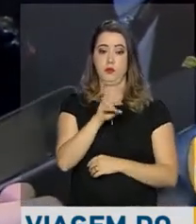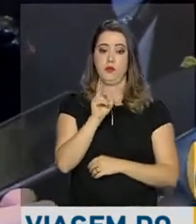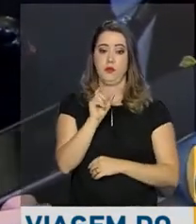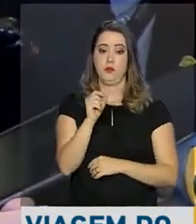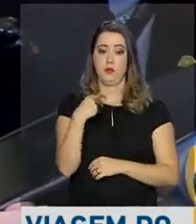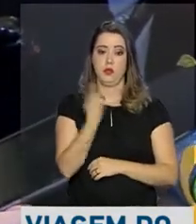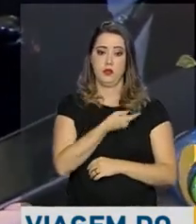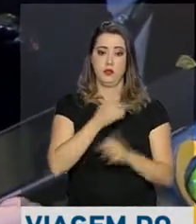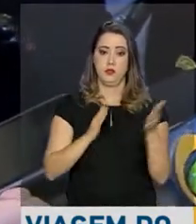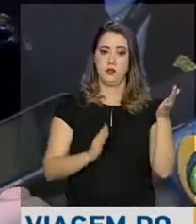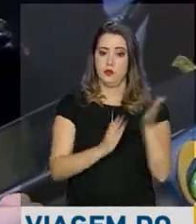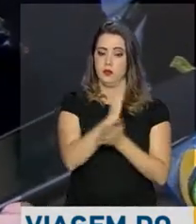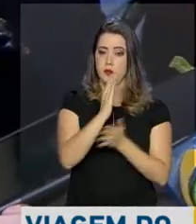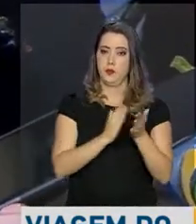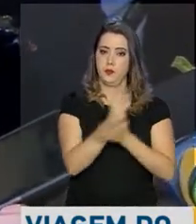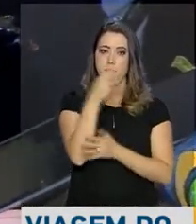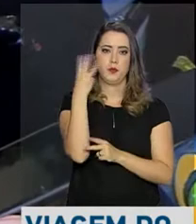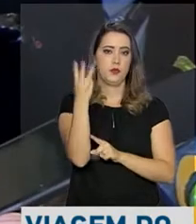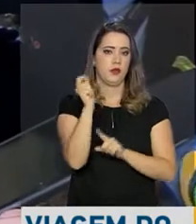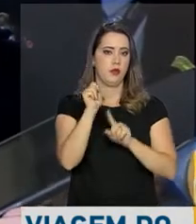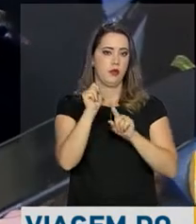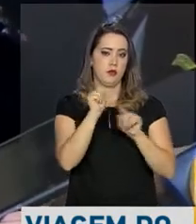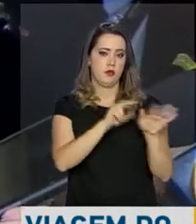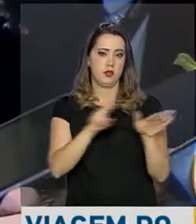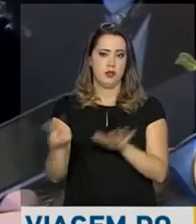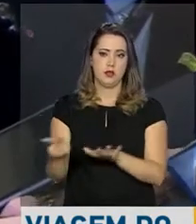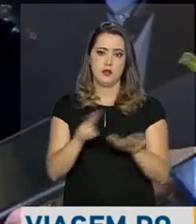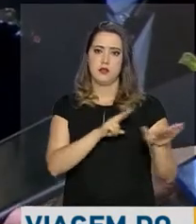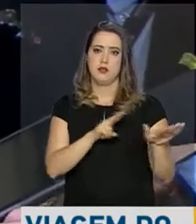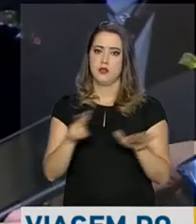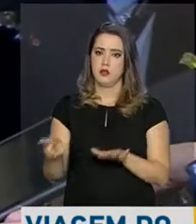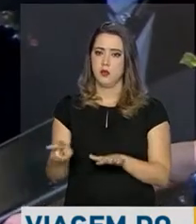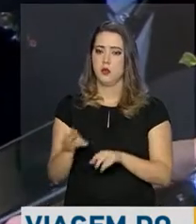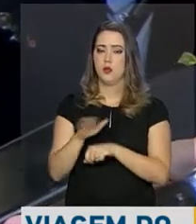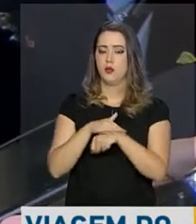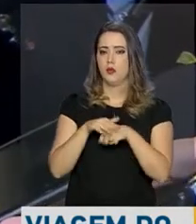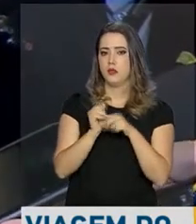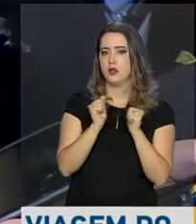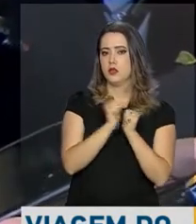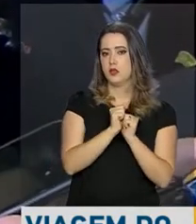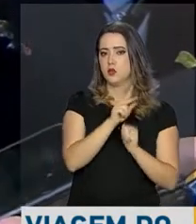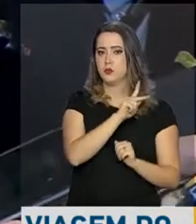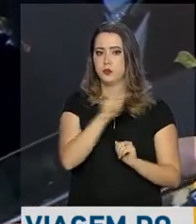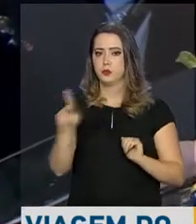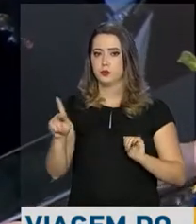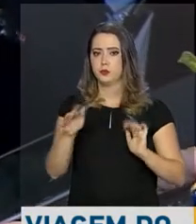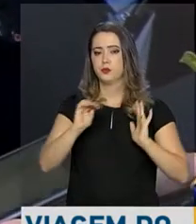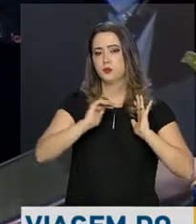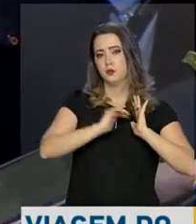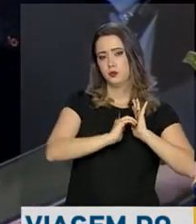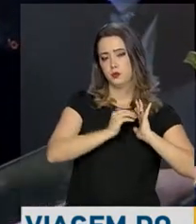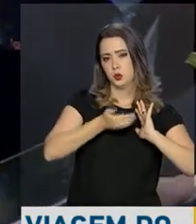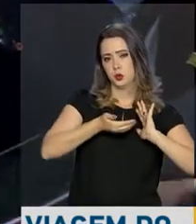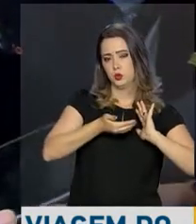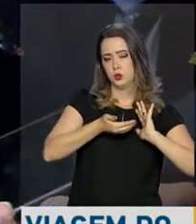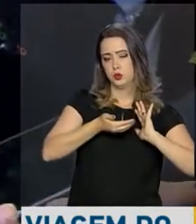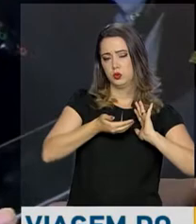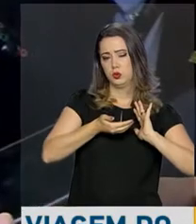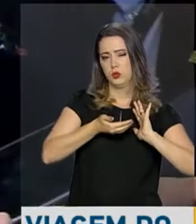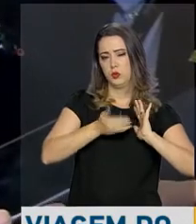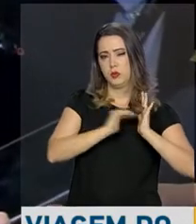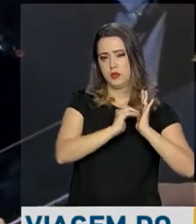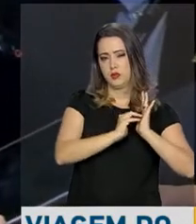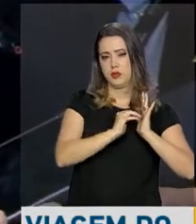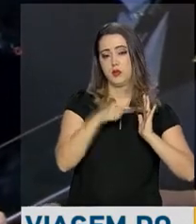nós aprovamos, estou falando de 3 semanas para cá, em conversas que eu tive com o presidente Eunício Oliveira, nós aprovamos 6 ou 7 medidas provisórias numa